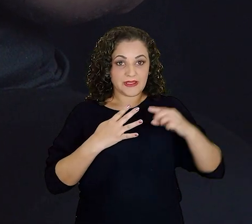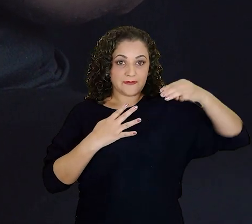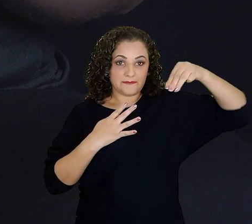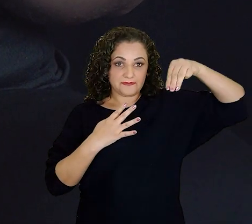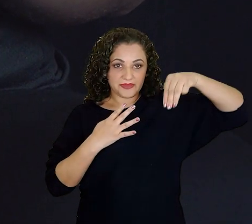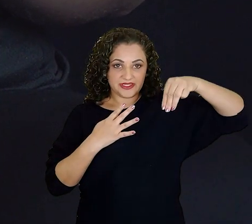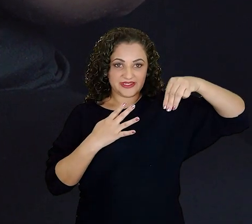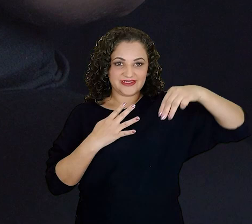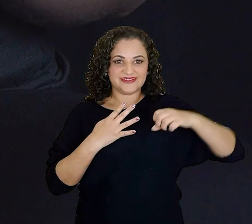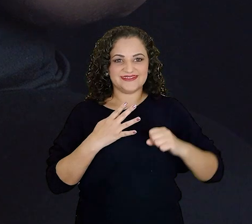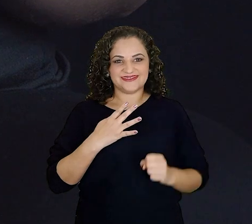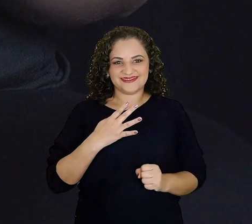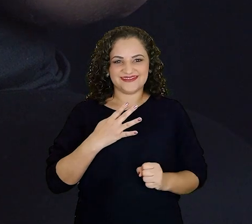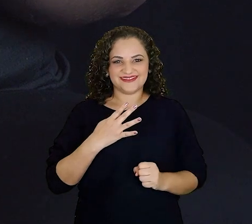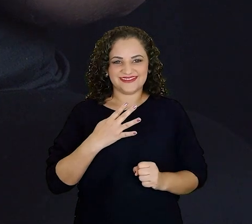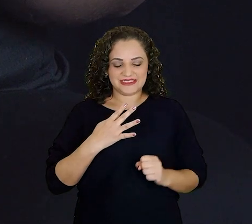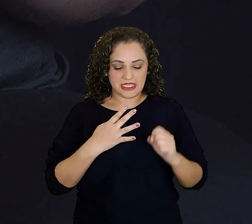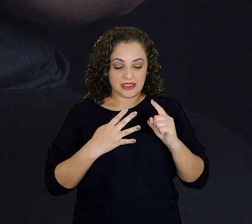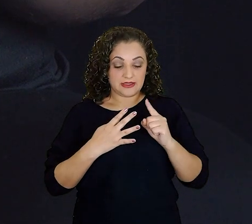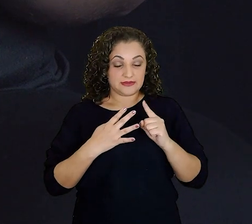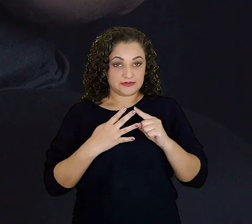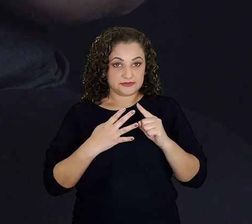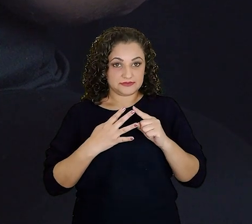a segunda corda mi,